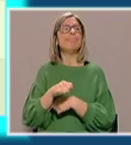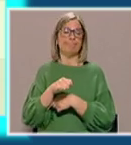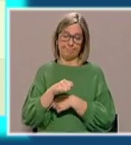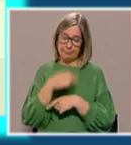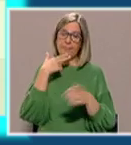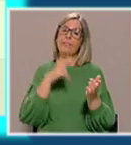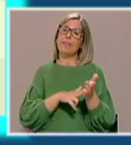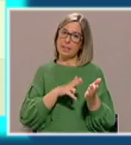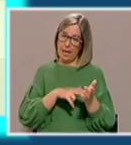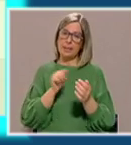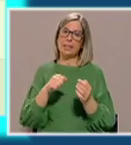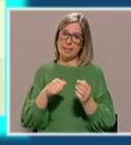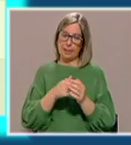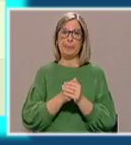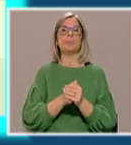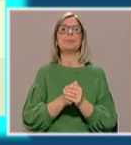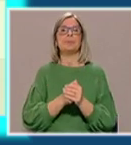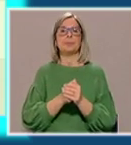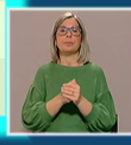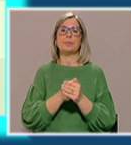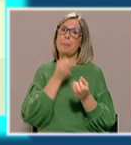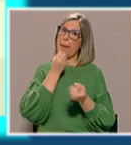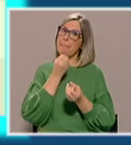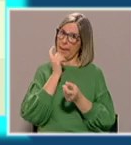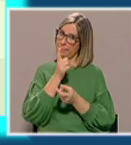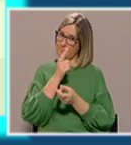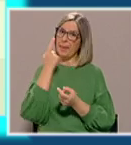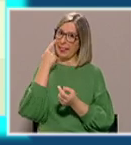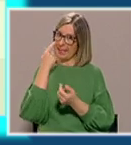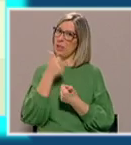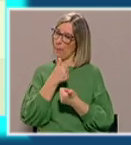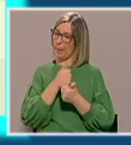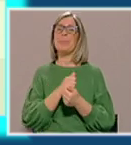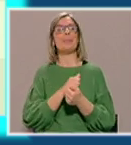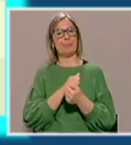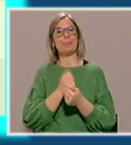é verdade, acontece. Muito bem. Isso quer dizer que tiveram com atenção. Na